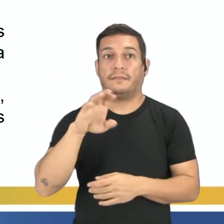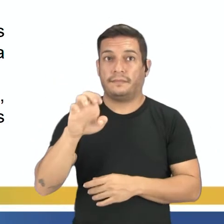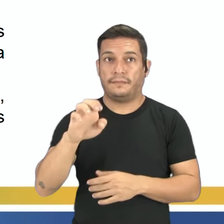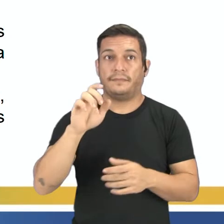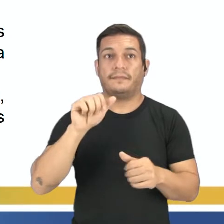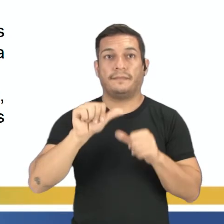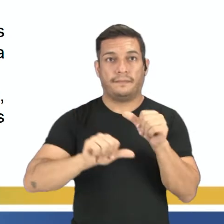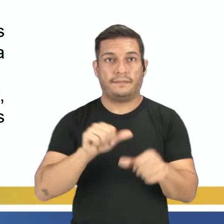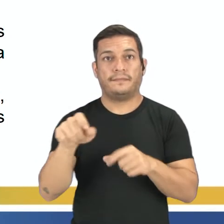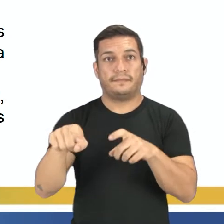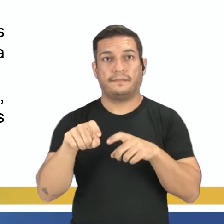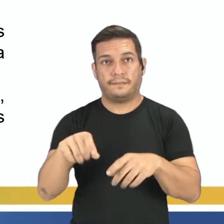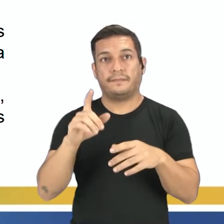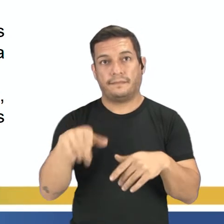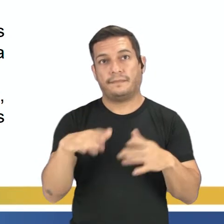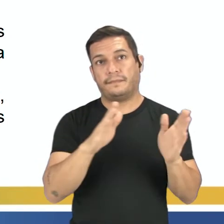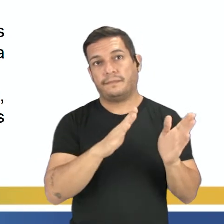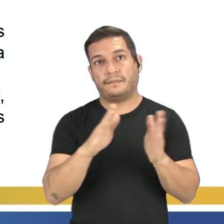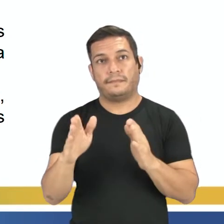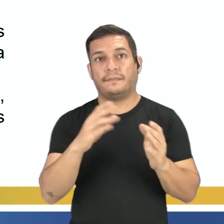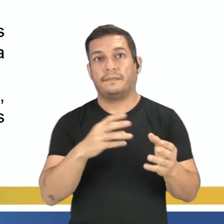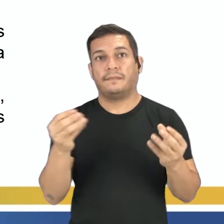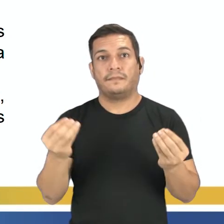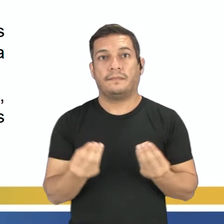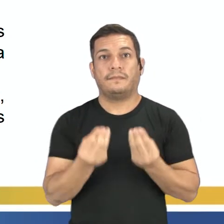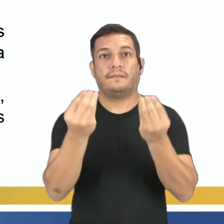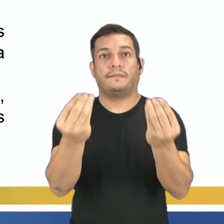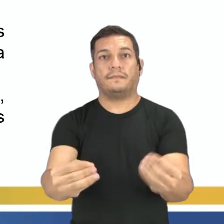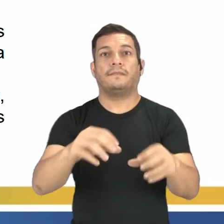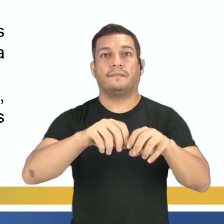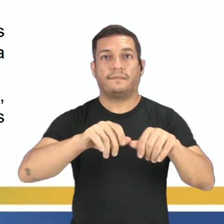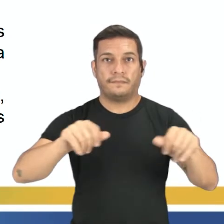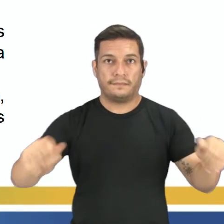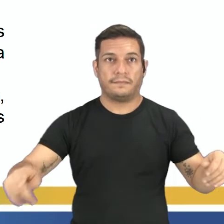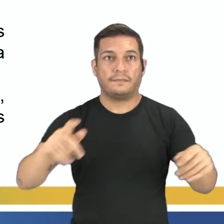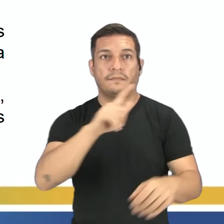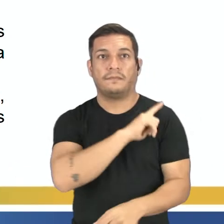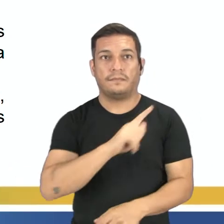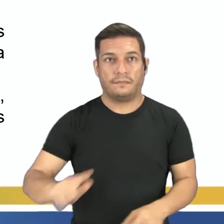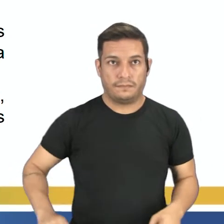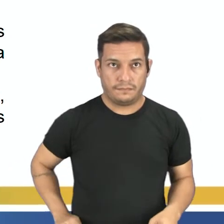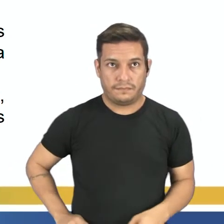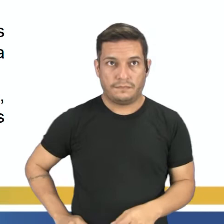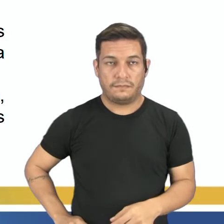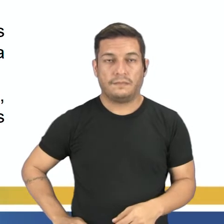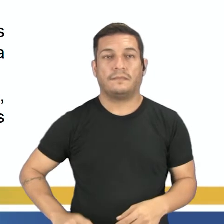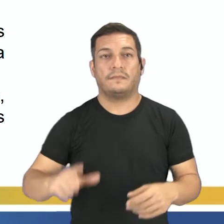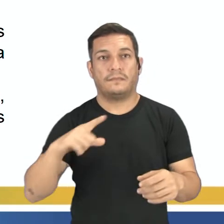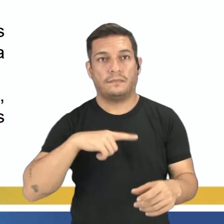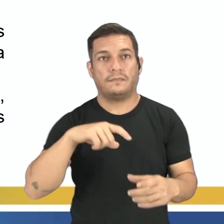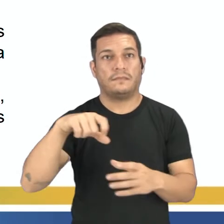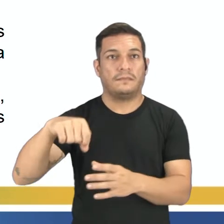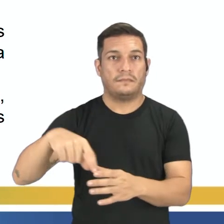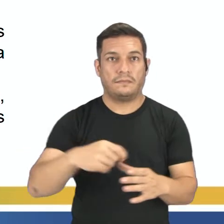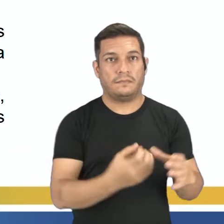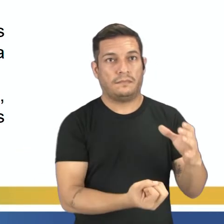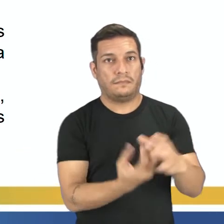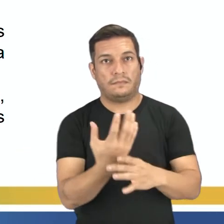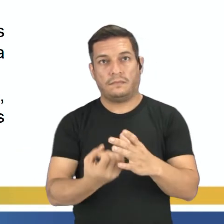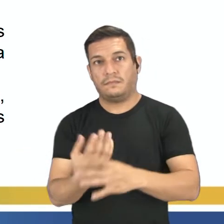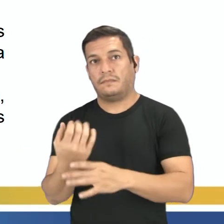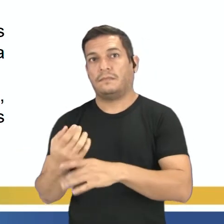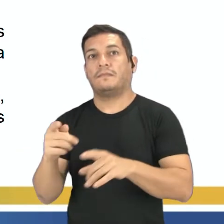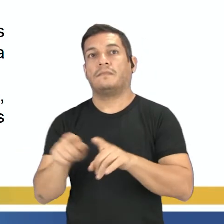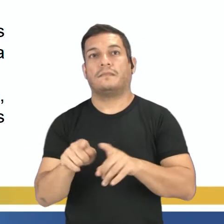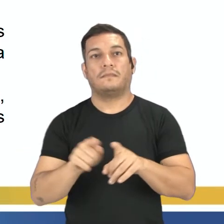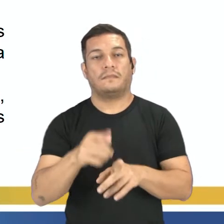E, a reforma agrária é o processo de doação de terras para o governo, que produzirá alimentos